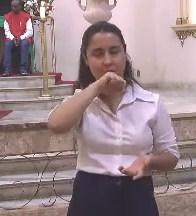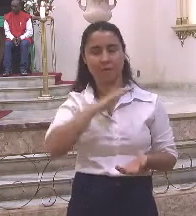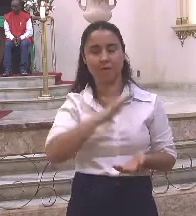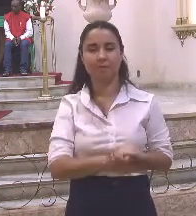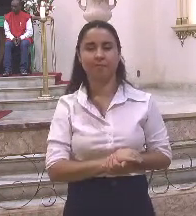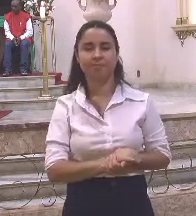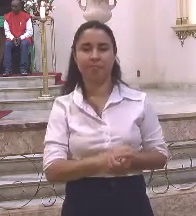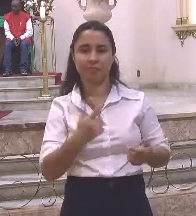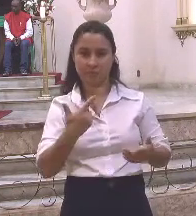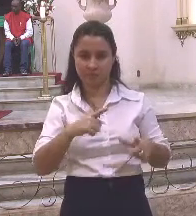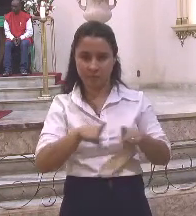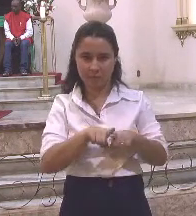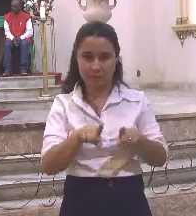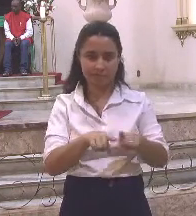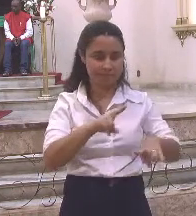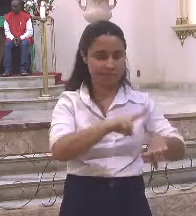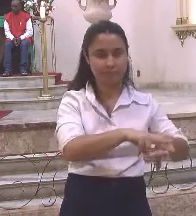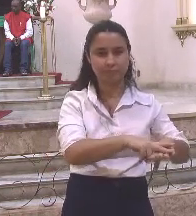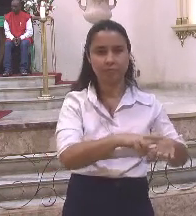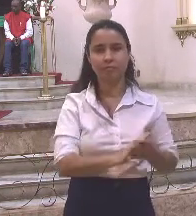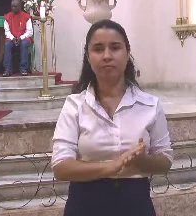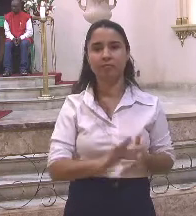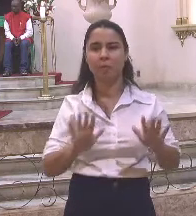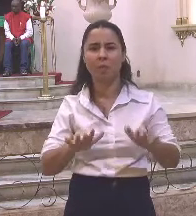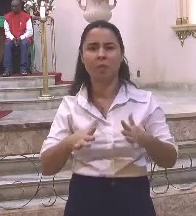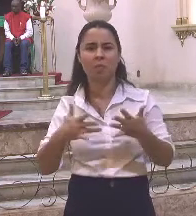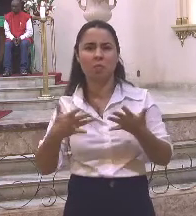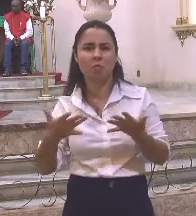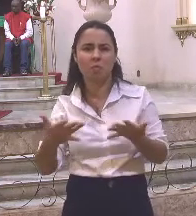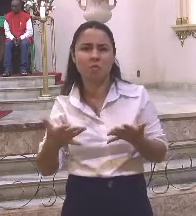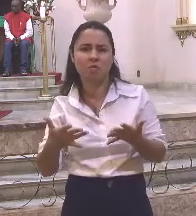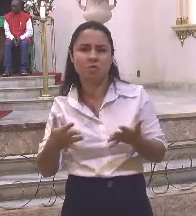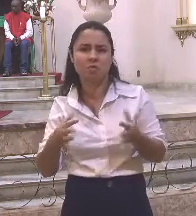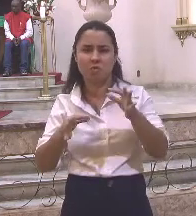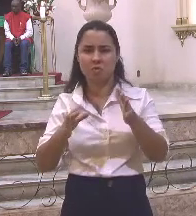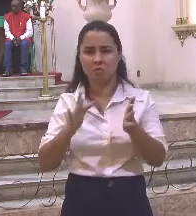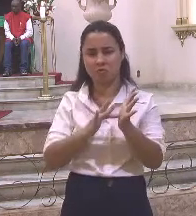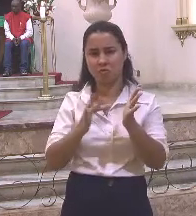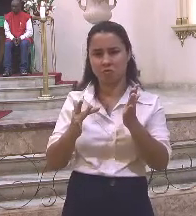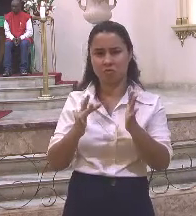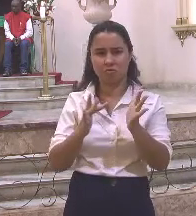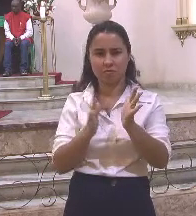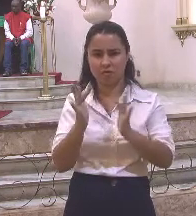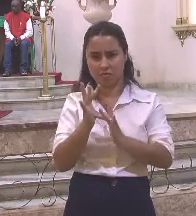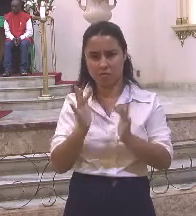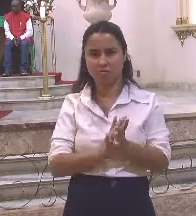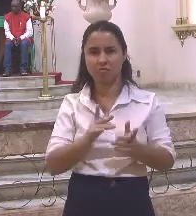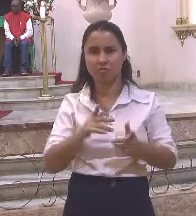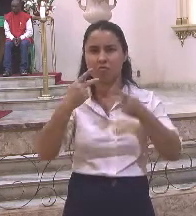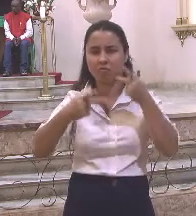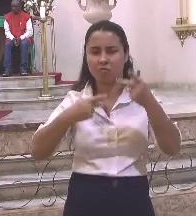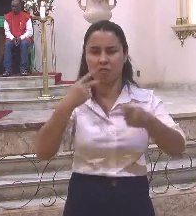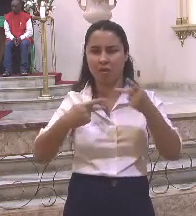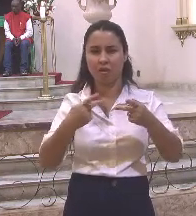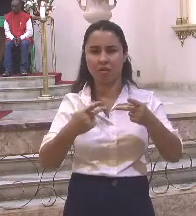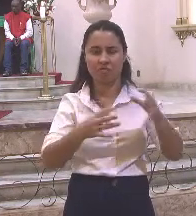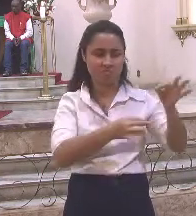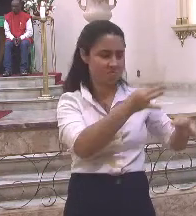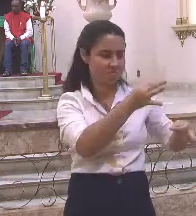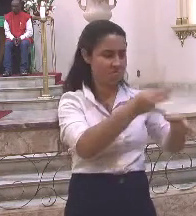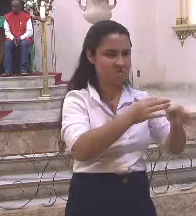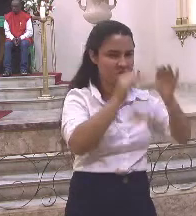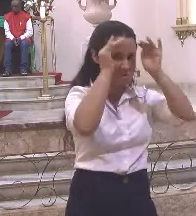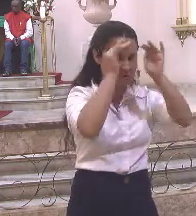Quando Jesus diz que aquele juiz não tinha qualquer referência para com Deus,